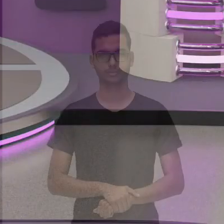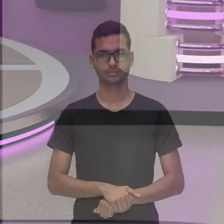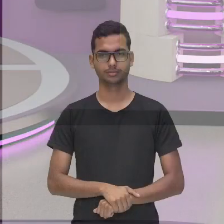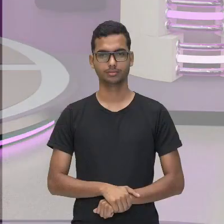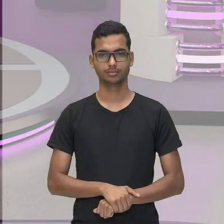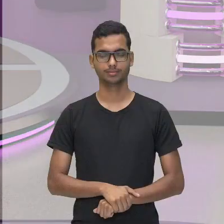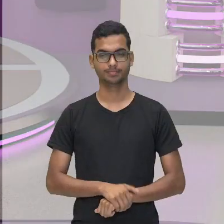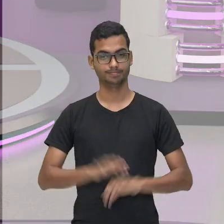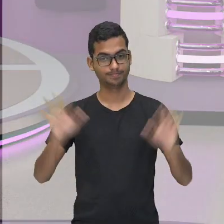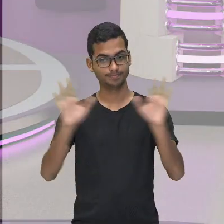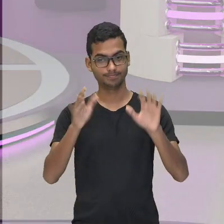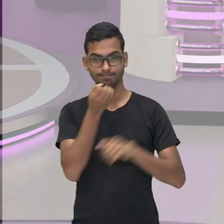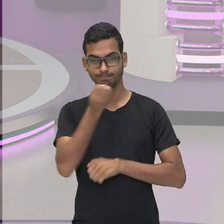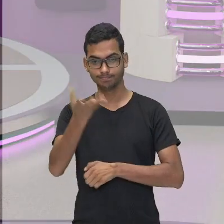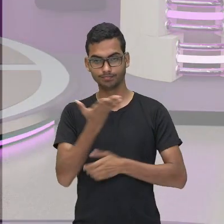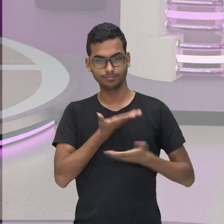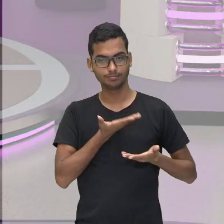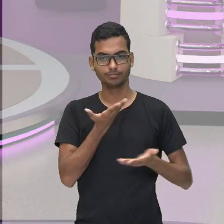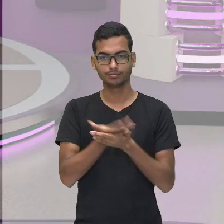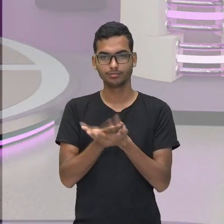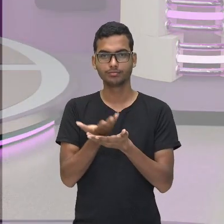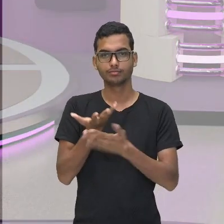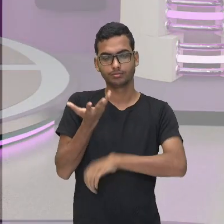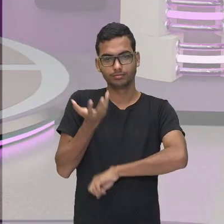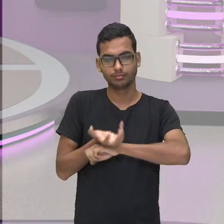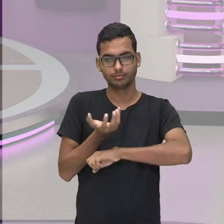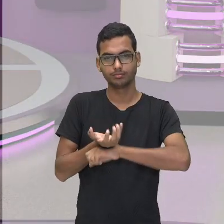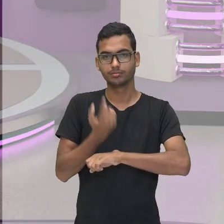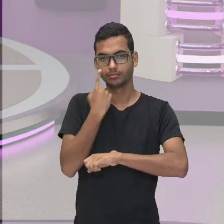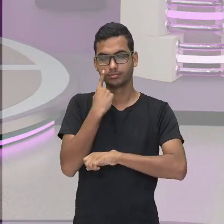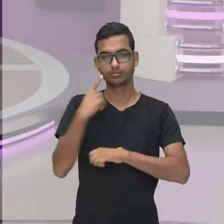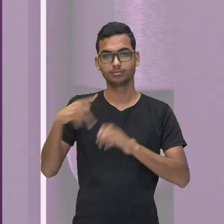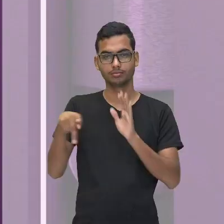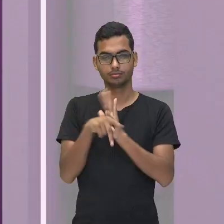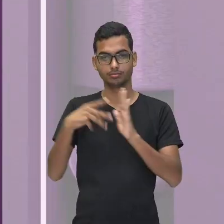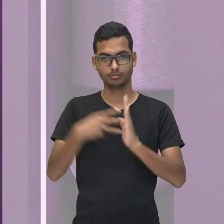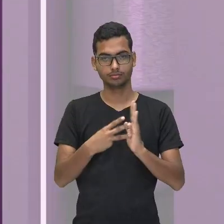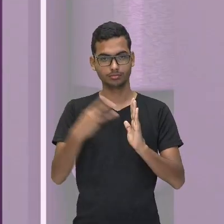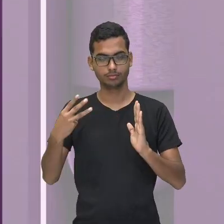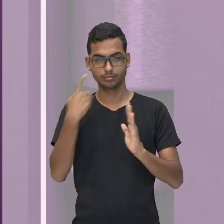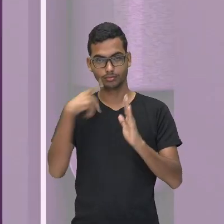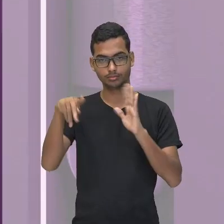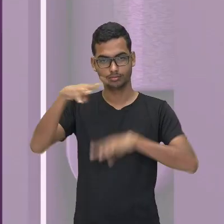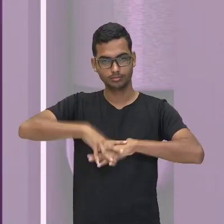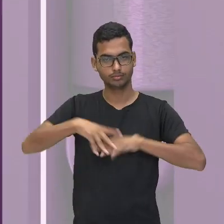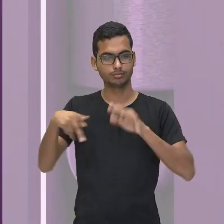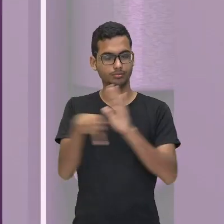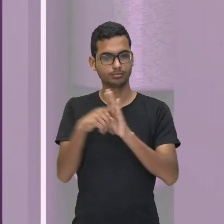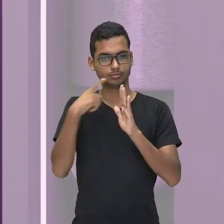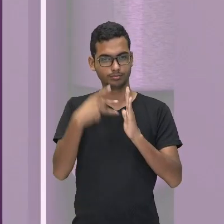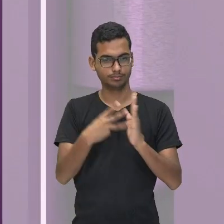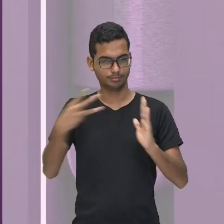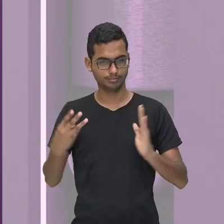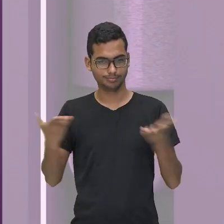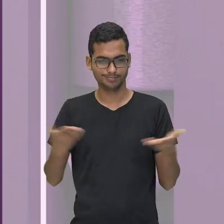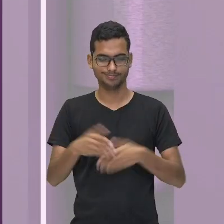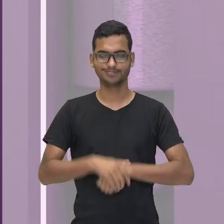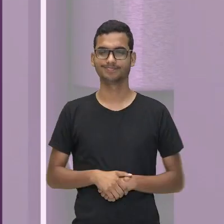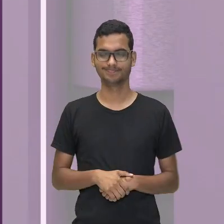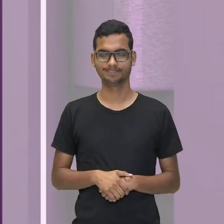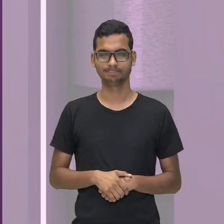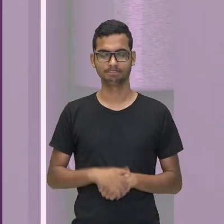Olá, seja bem-vindo a mais uma aula aqui da Unidade 3. Eu sou o professor Rilna e eu estou aqui para te apresentar